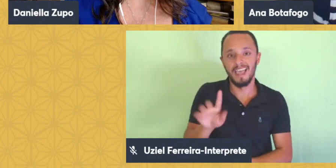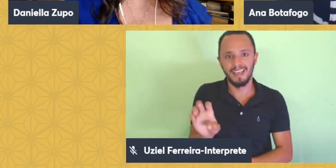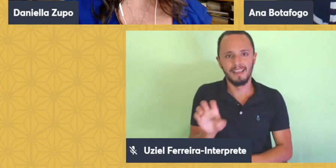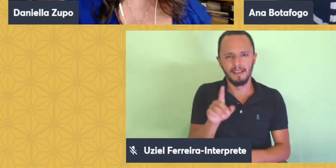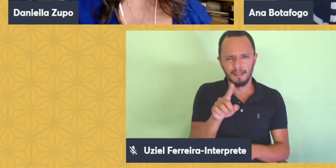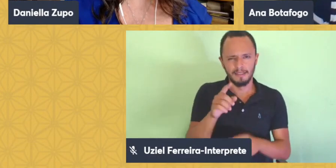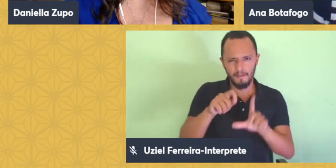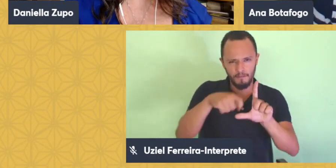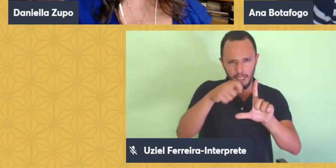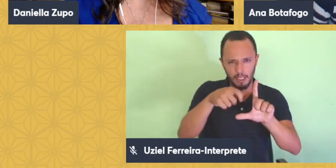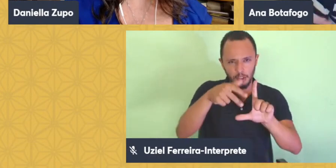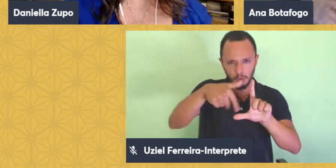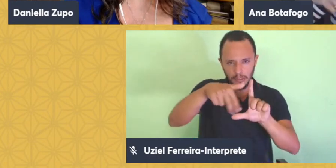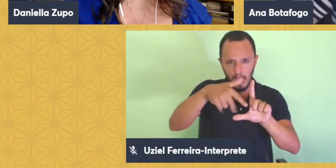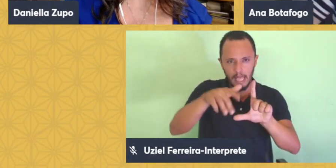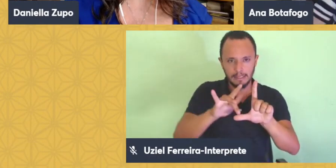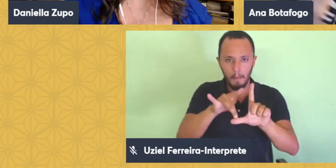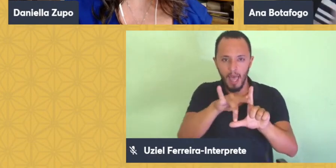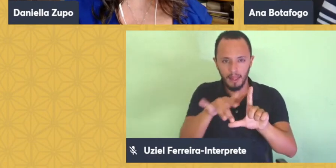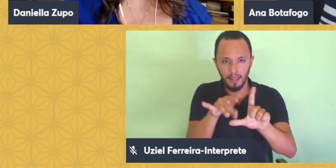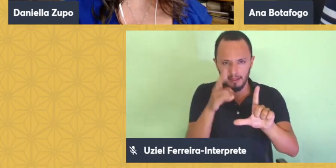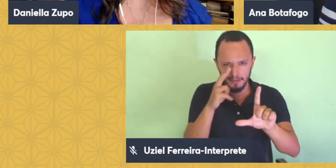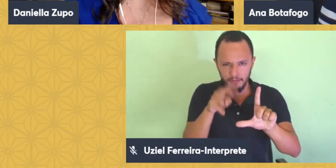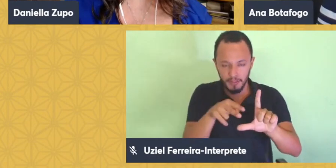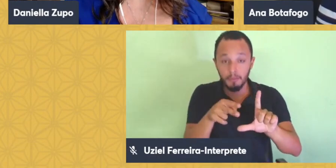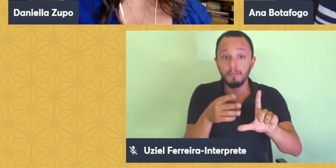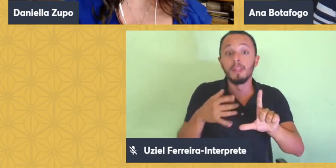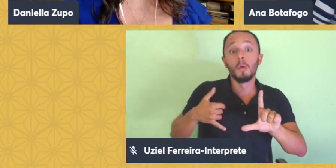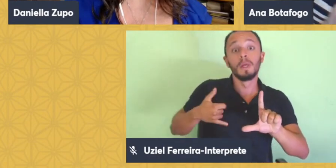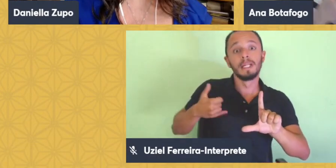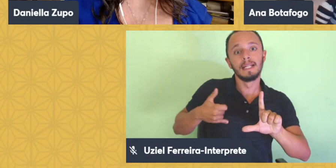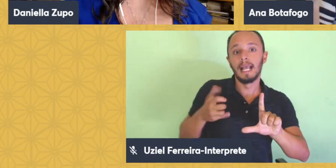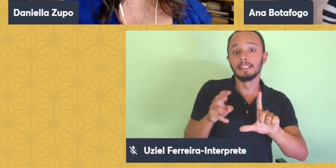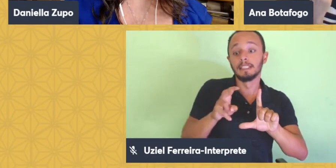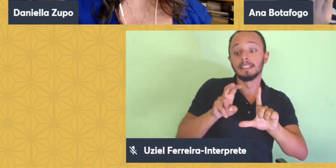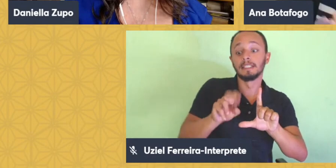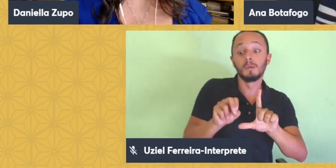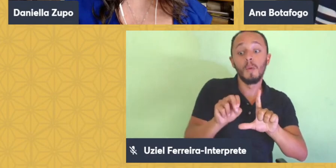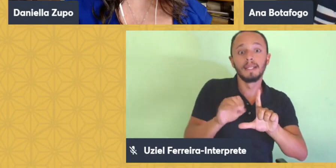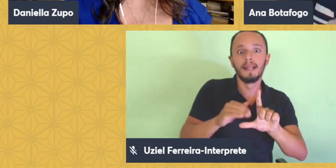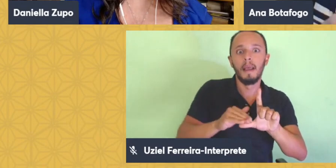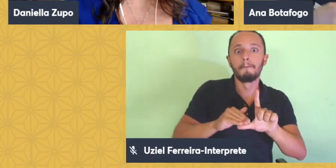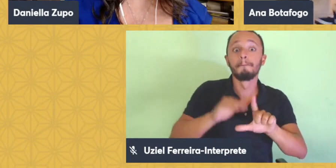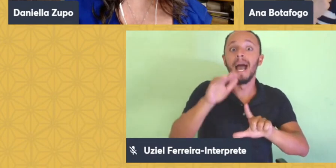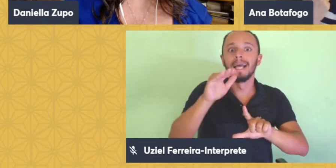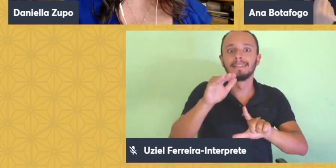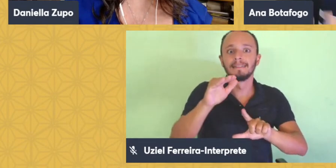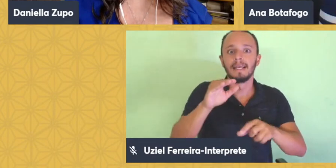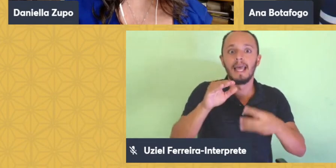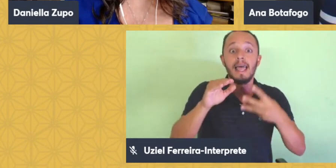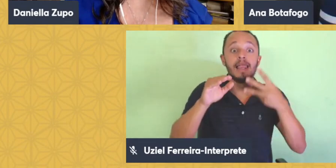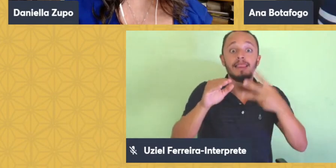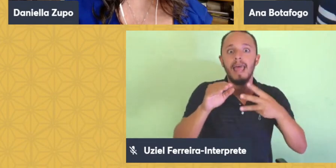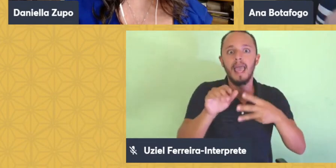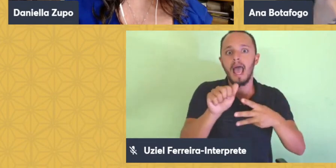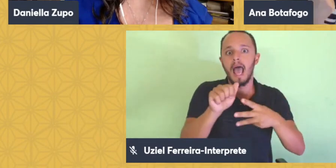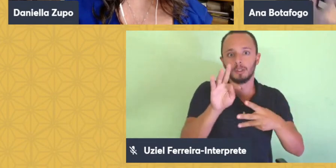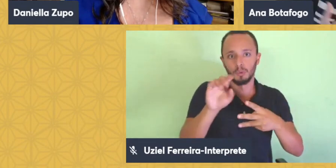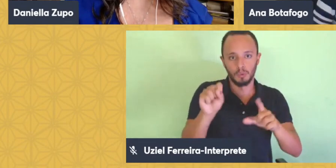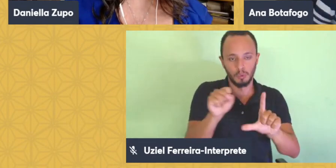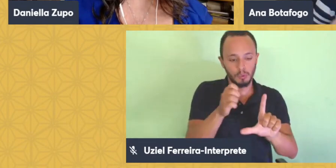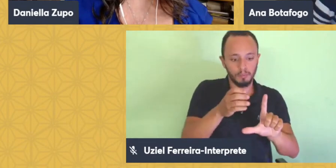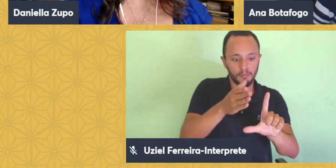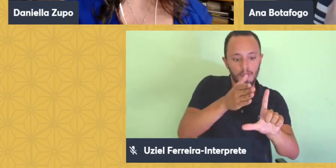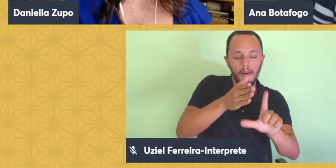grandes clássicos do Teatro Municipal onde eu tinha mais de 50 anos era um balé em três atos que exigia muito